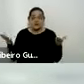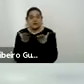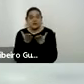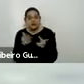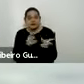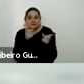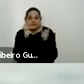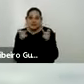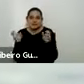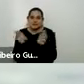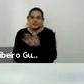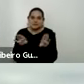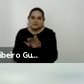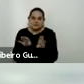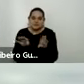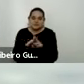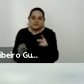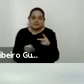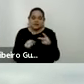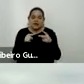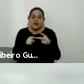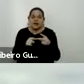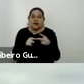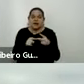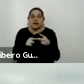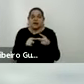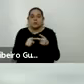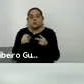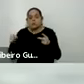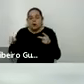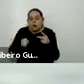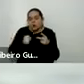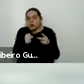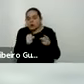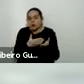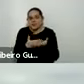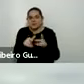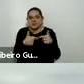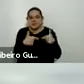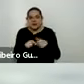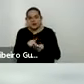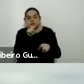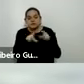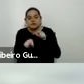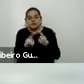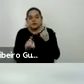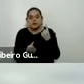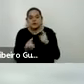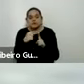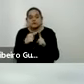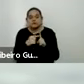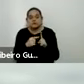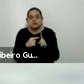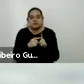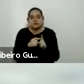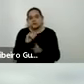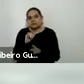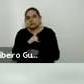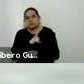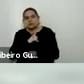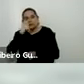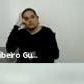pela inserção profissional também, né? Qual a profissão que a pessoa tinha, nível superior,